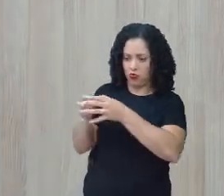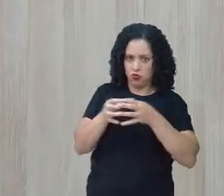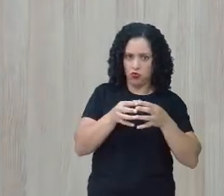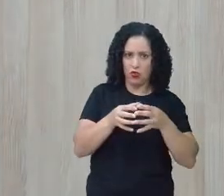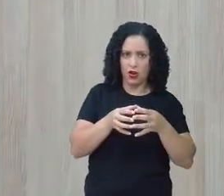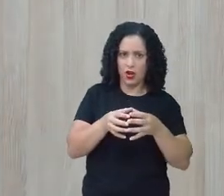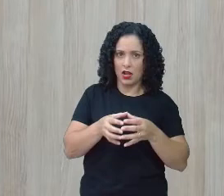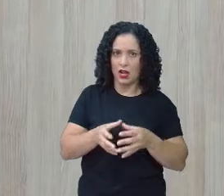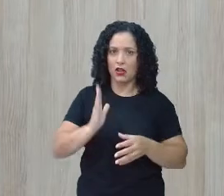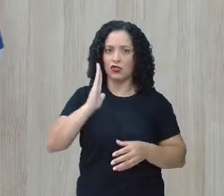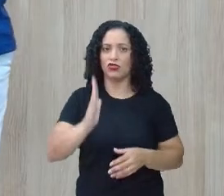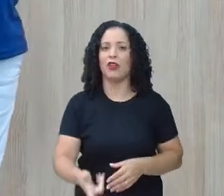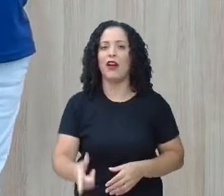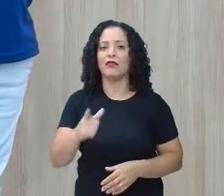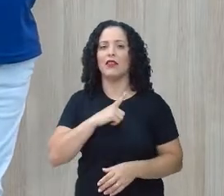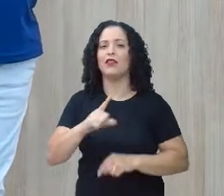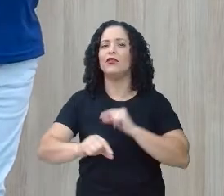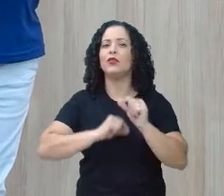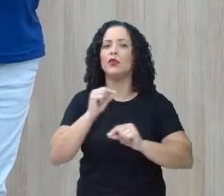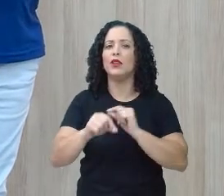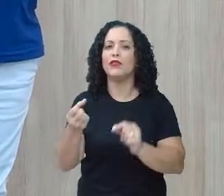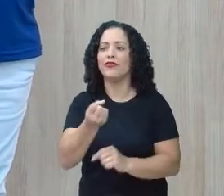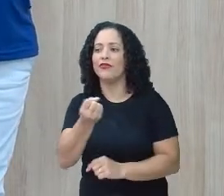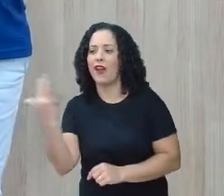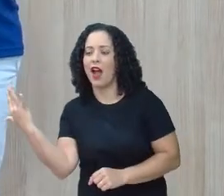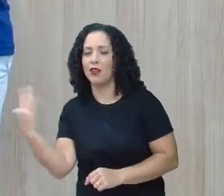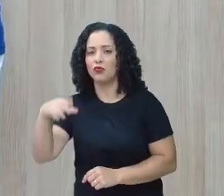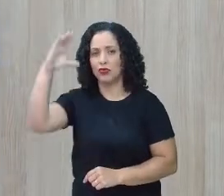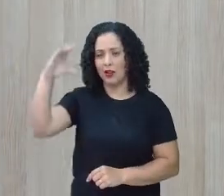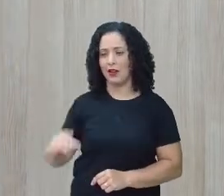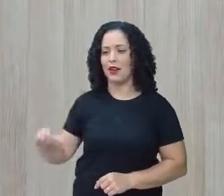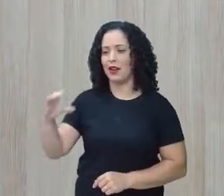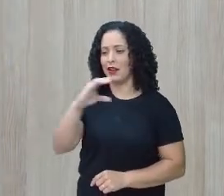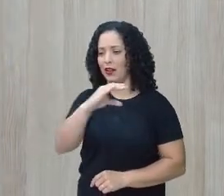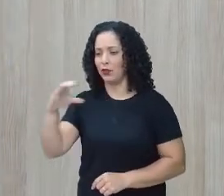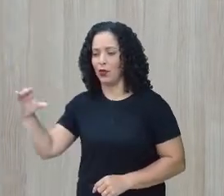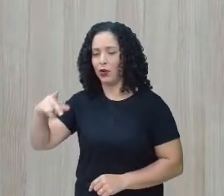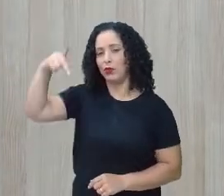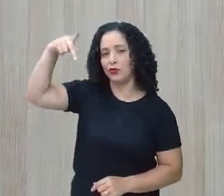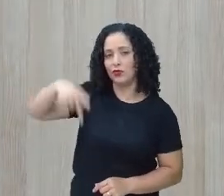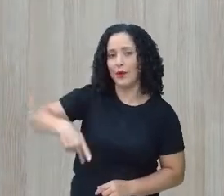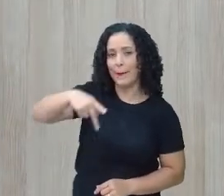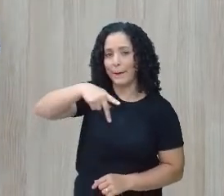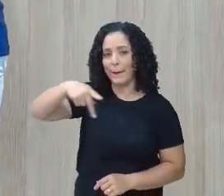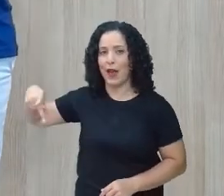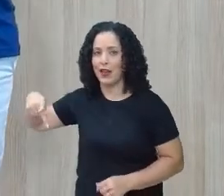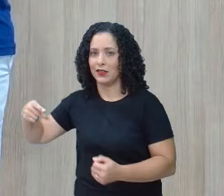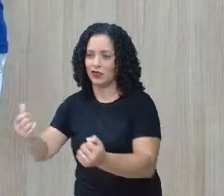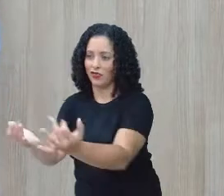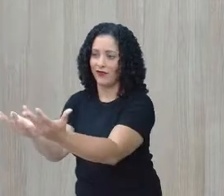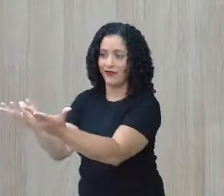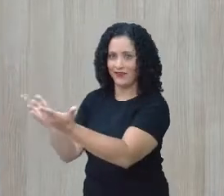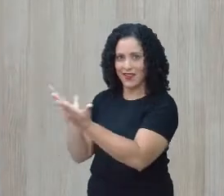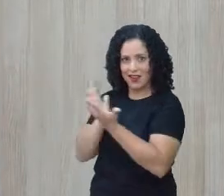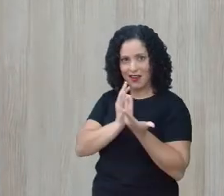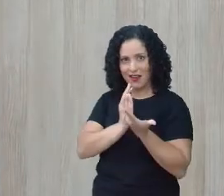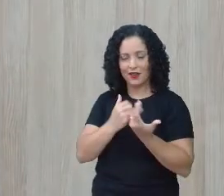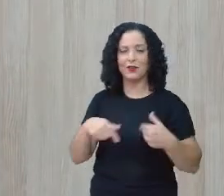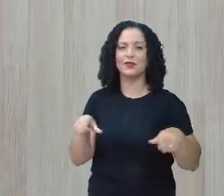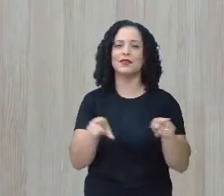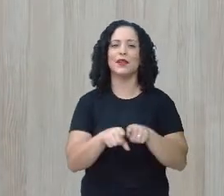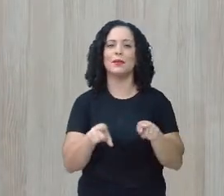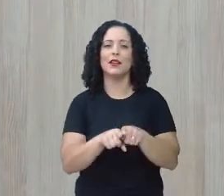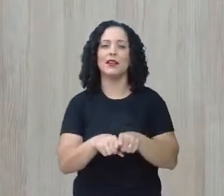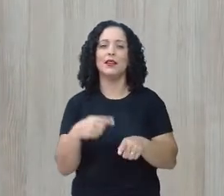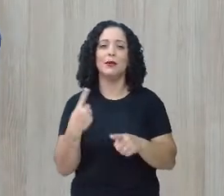trouxeram uma grande quantidade, né, de sacerdotes católicos, né, os padres jesuítas. Então, por que eles vinham? Porque